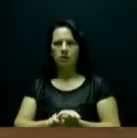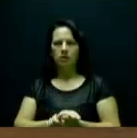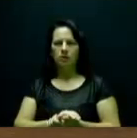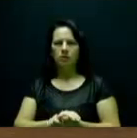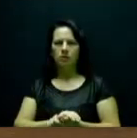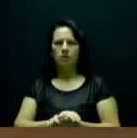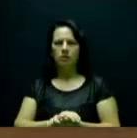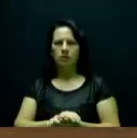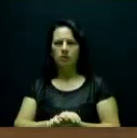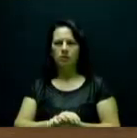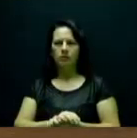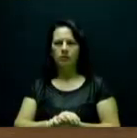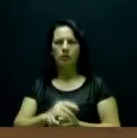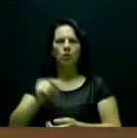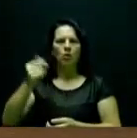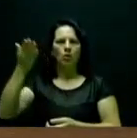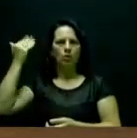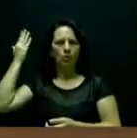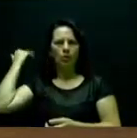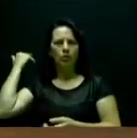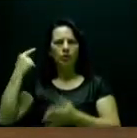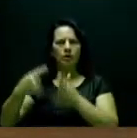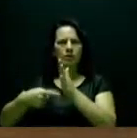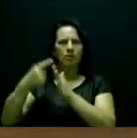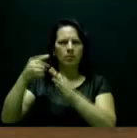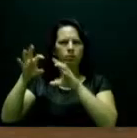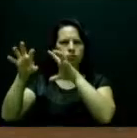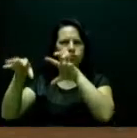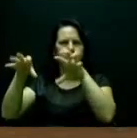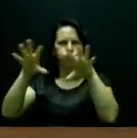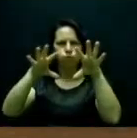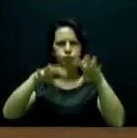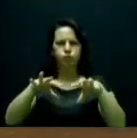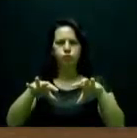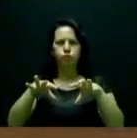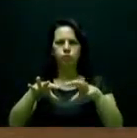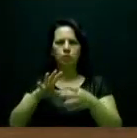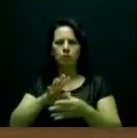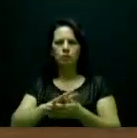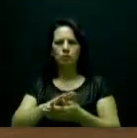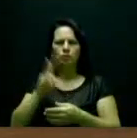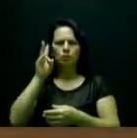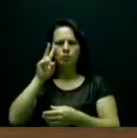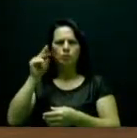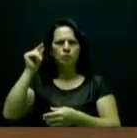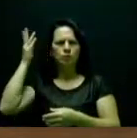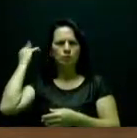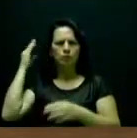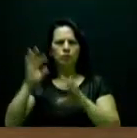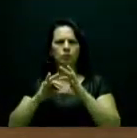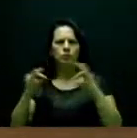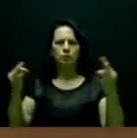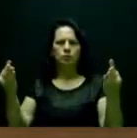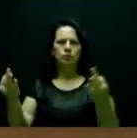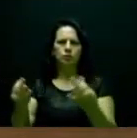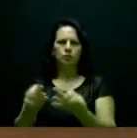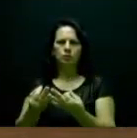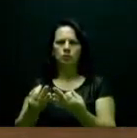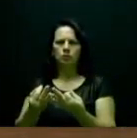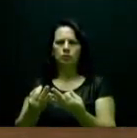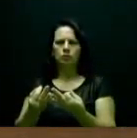quando aconteceu as primeiras chuvas aí, eu lembro daquelas famílias, presidente Aguinaldo,